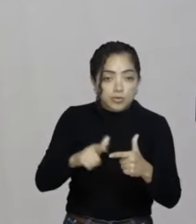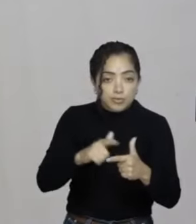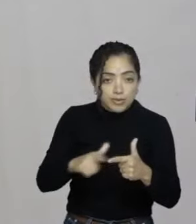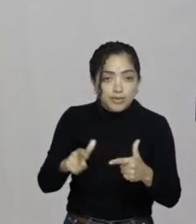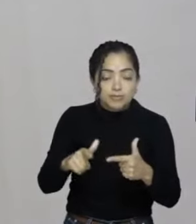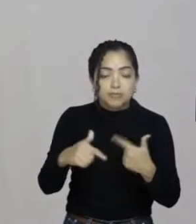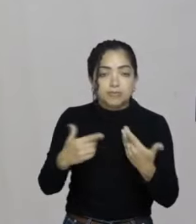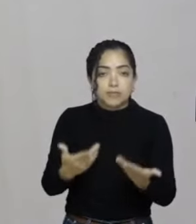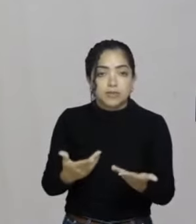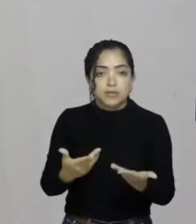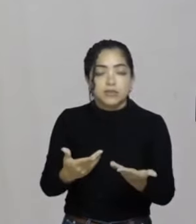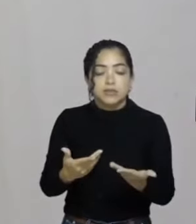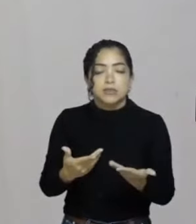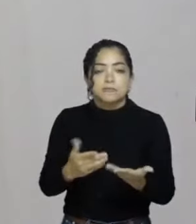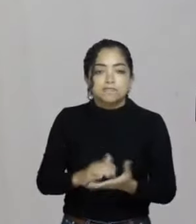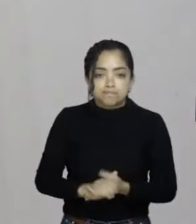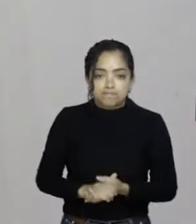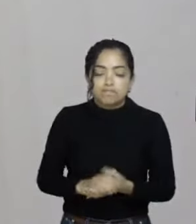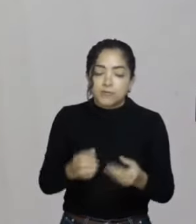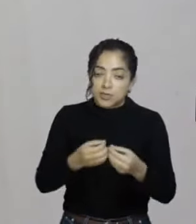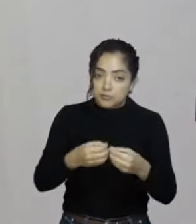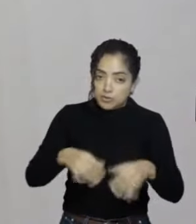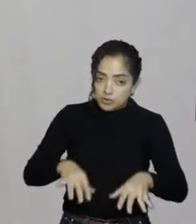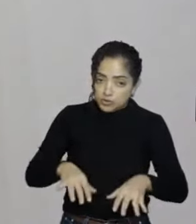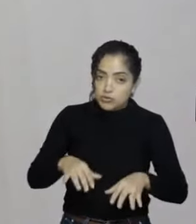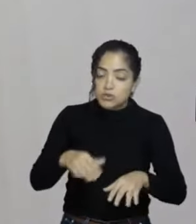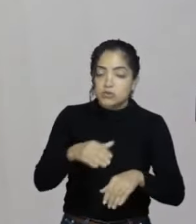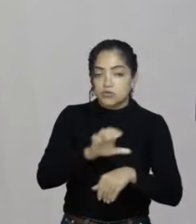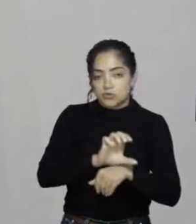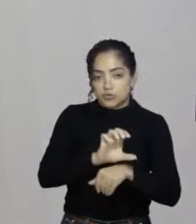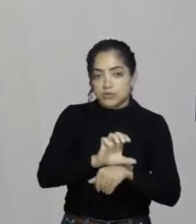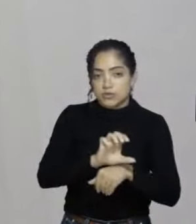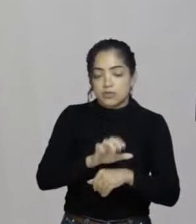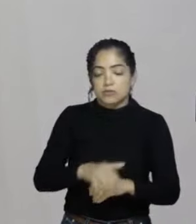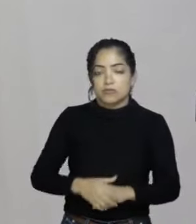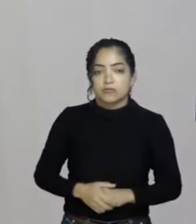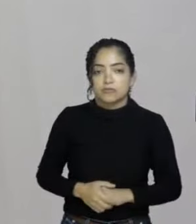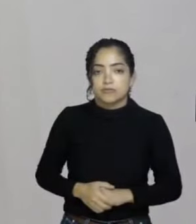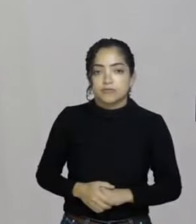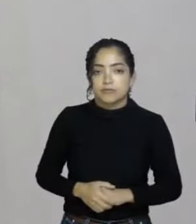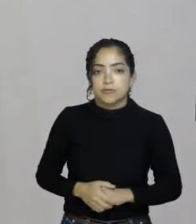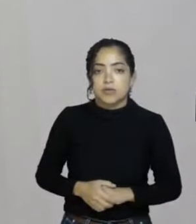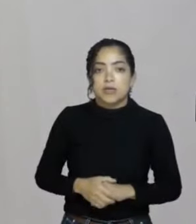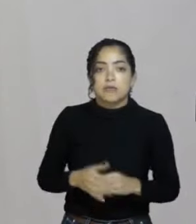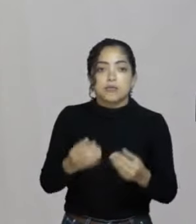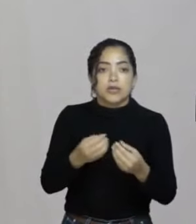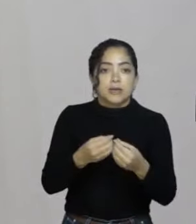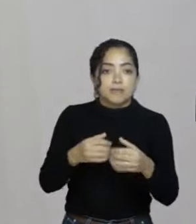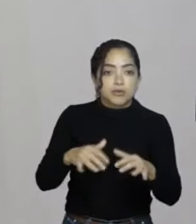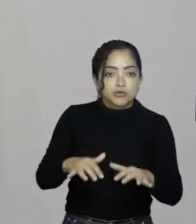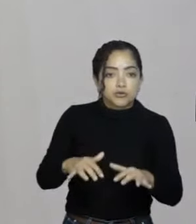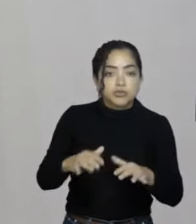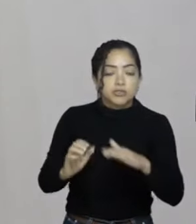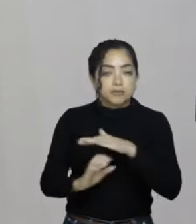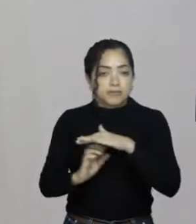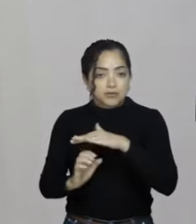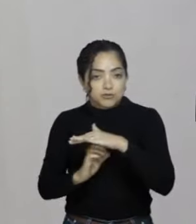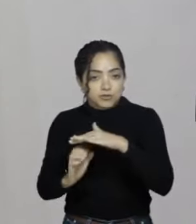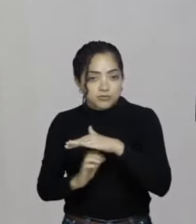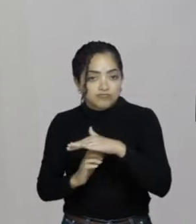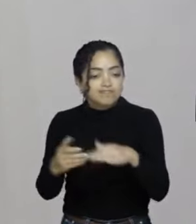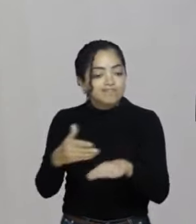também trazem prejuízos para o governo para o estado porque ele também é prejudicado por boas empresas deixam de